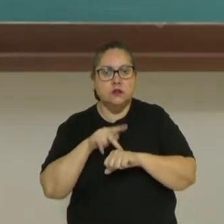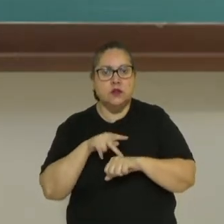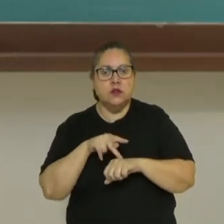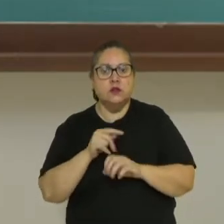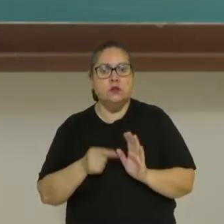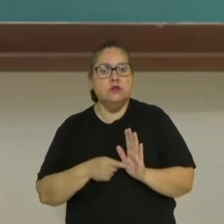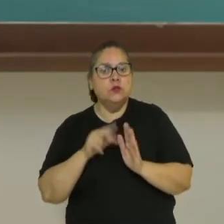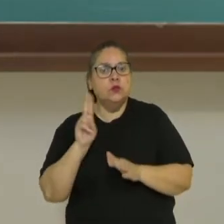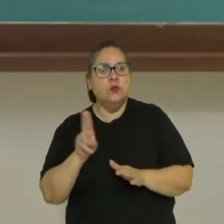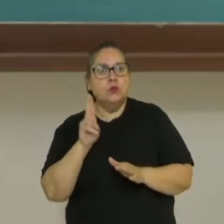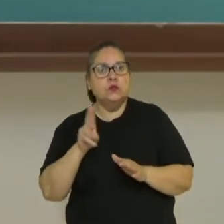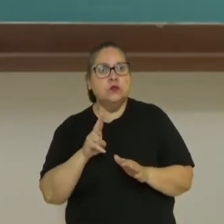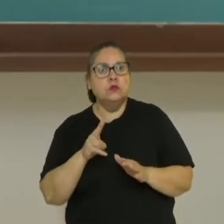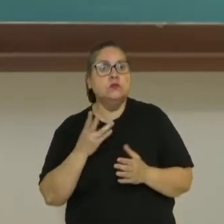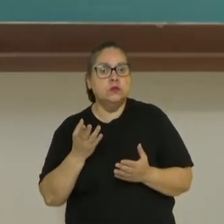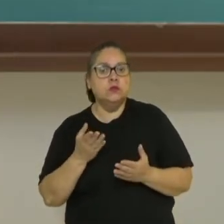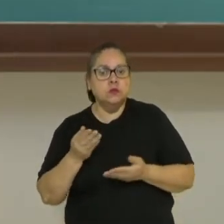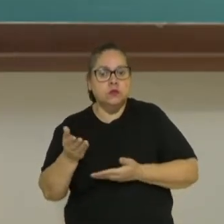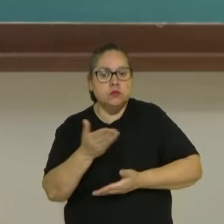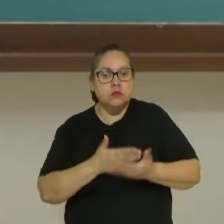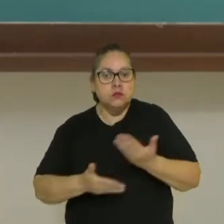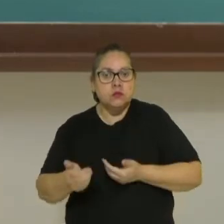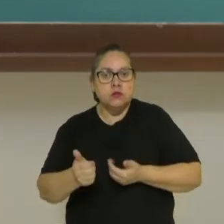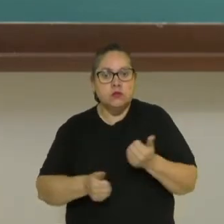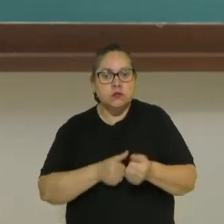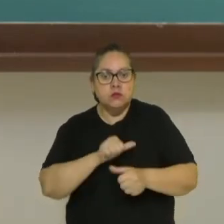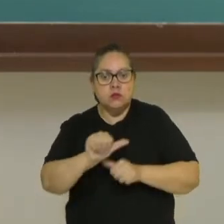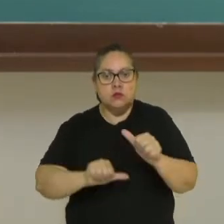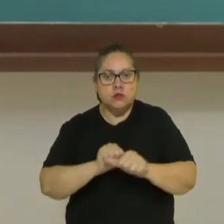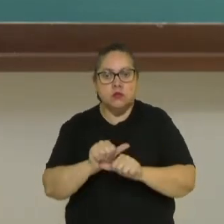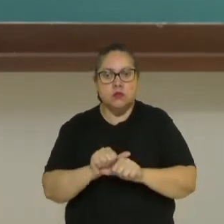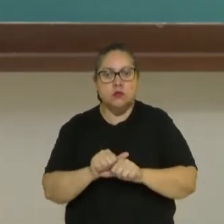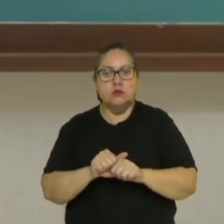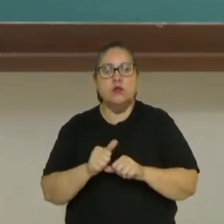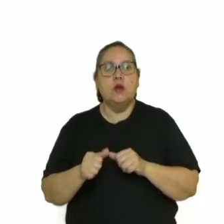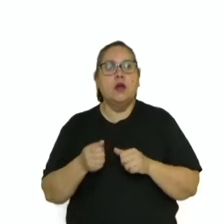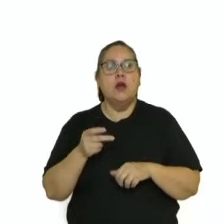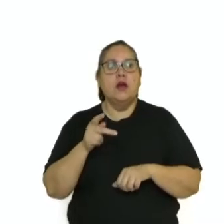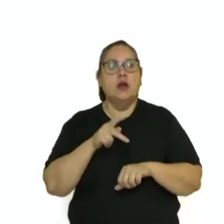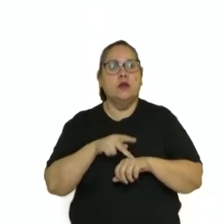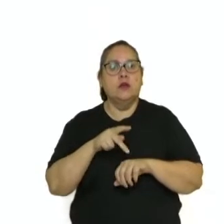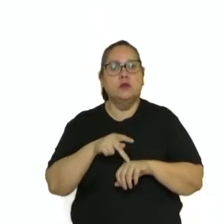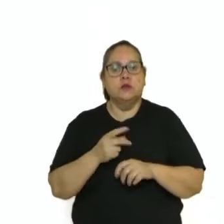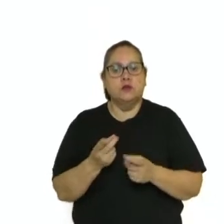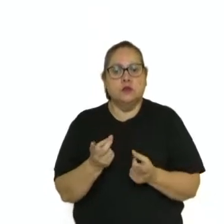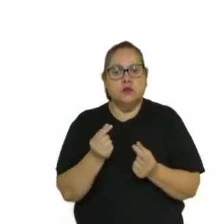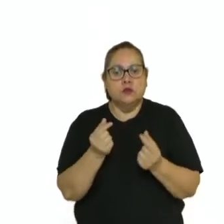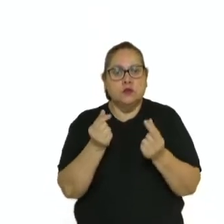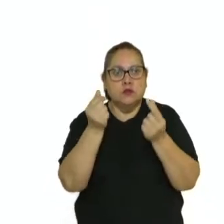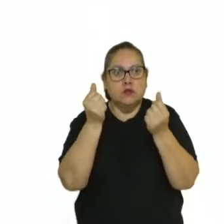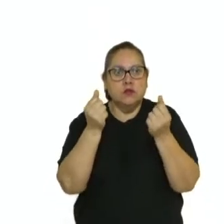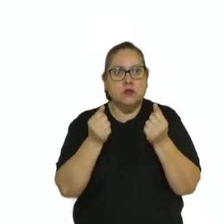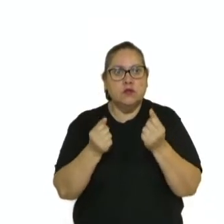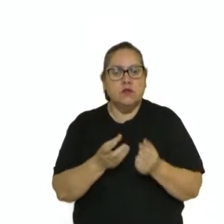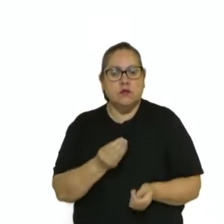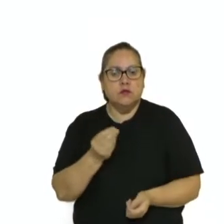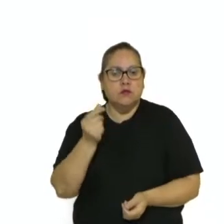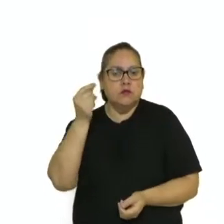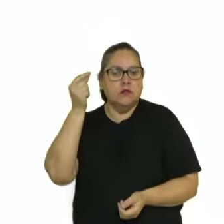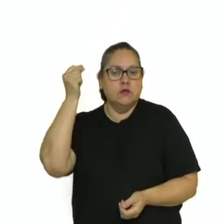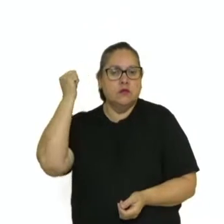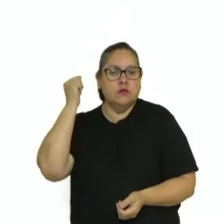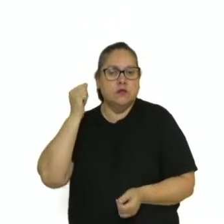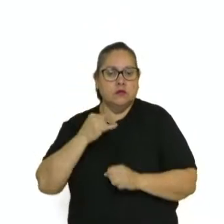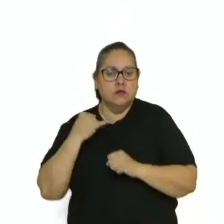são usadas como moeda de troca até a atualidade. As pedras com valor monetário circulam há vários séculos na